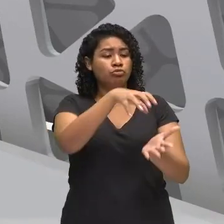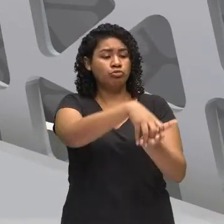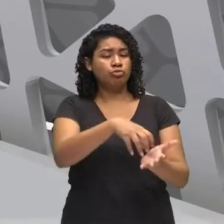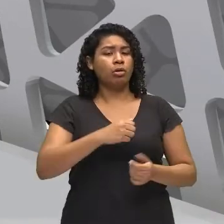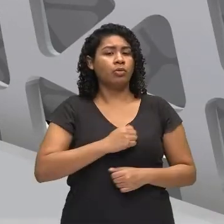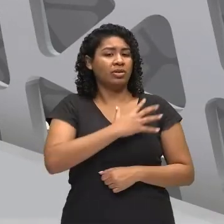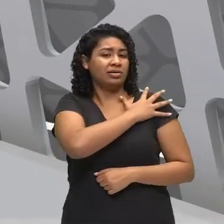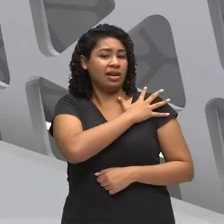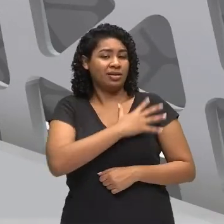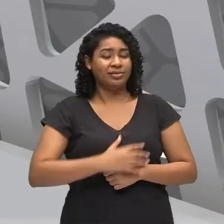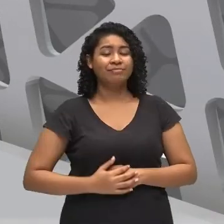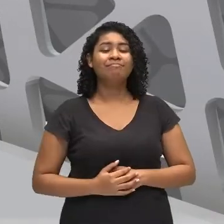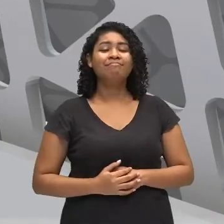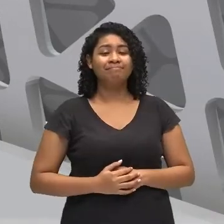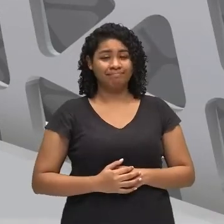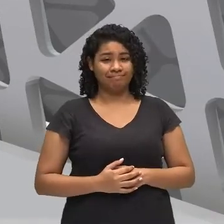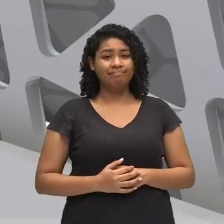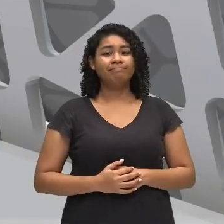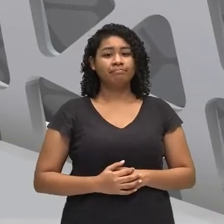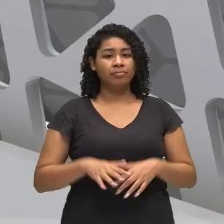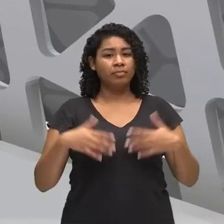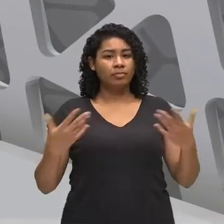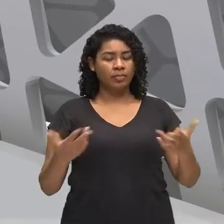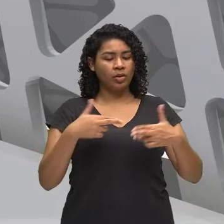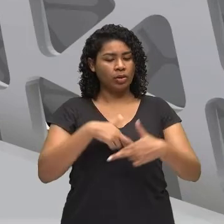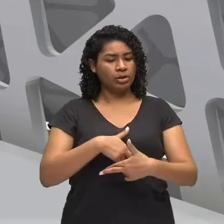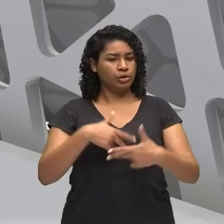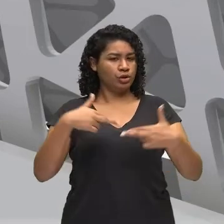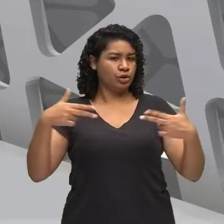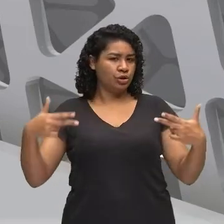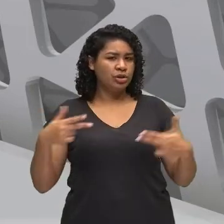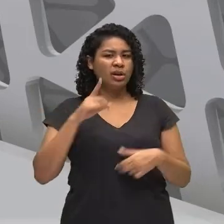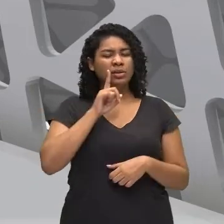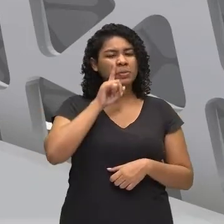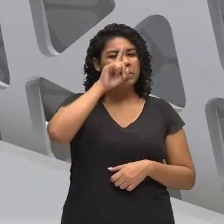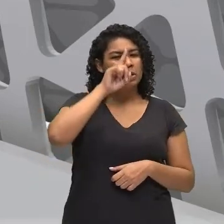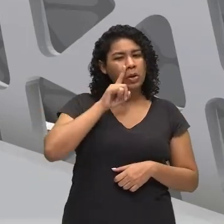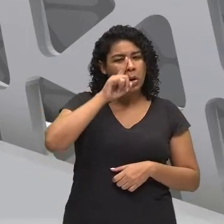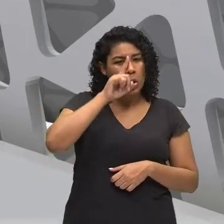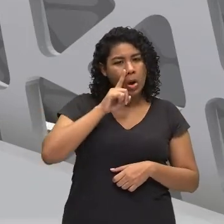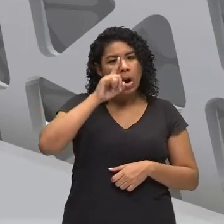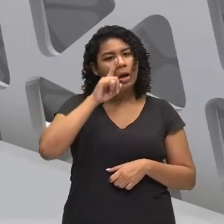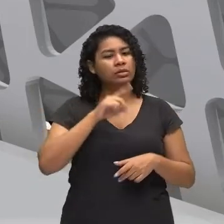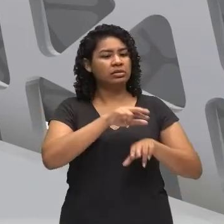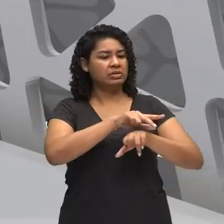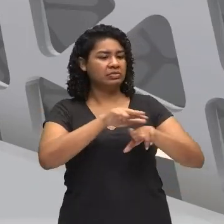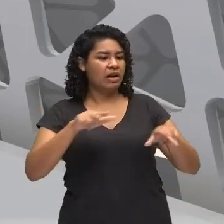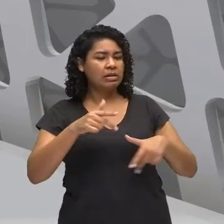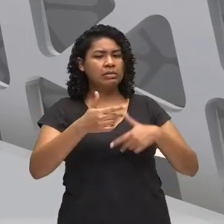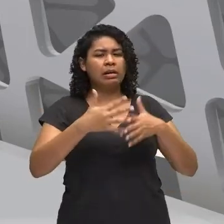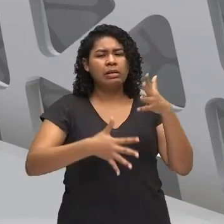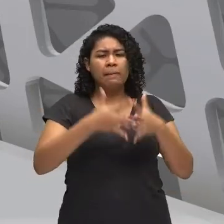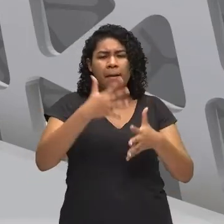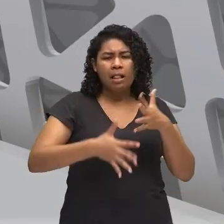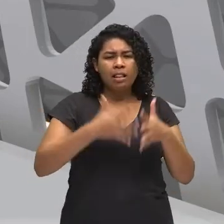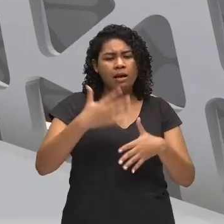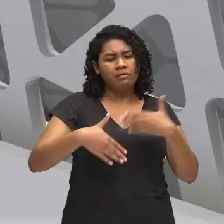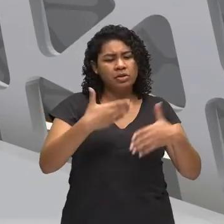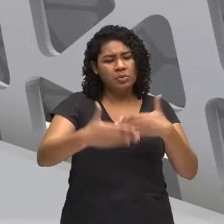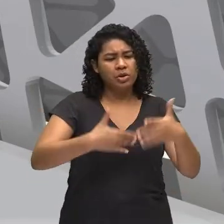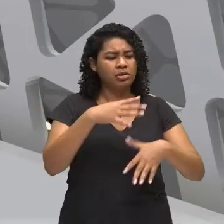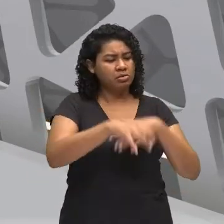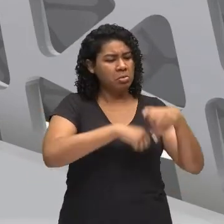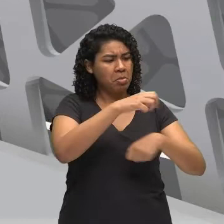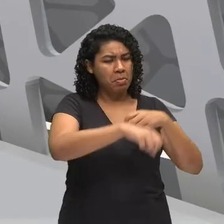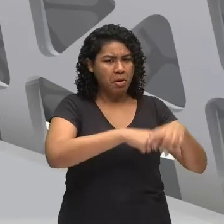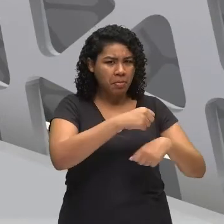ok? Então, as etnias que eram vistas como perigosas, ali como belicosas e que atrapalhavam o processo de colonização e